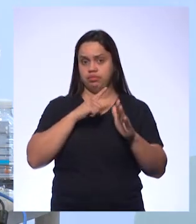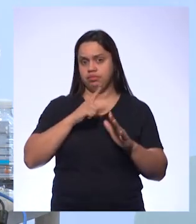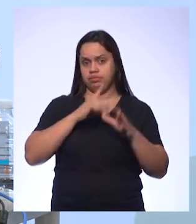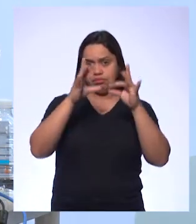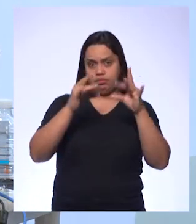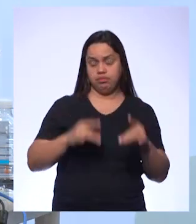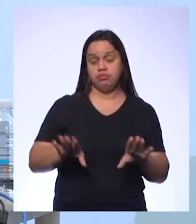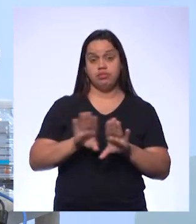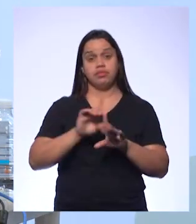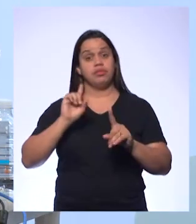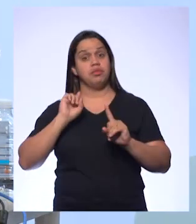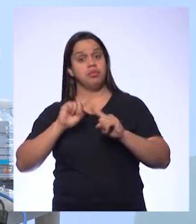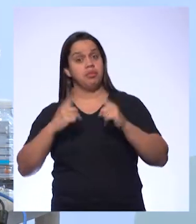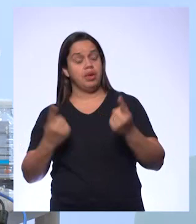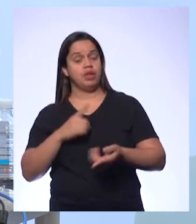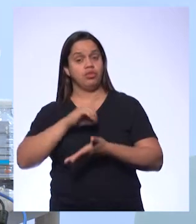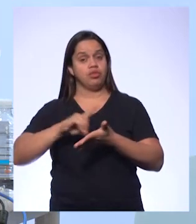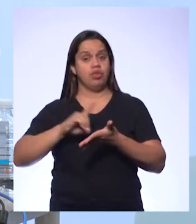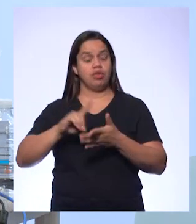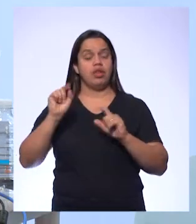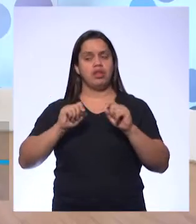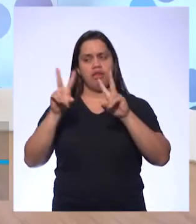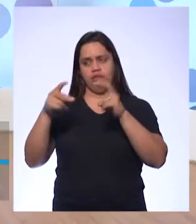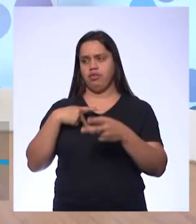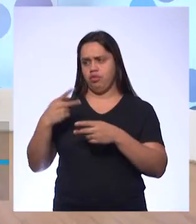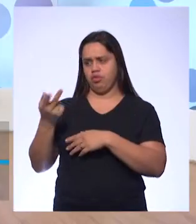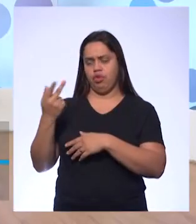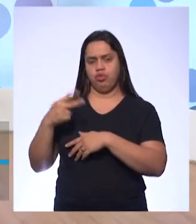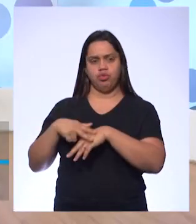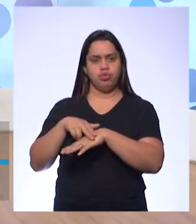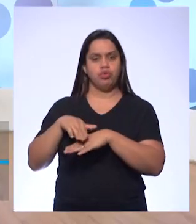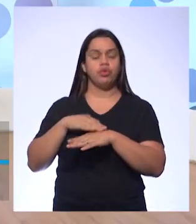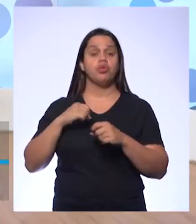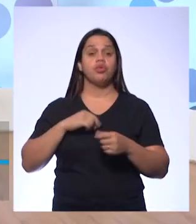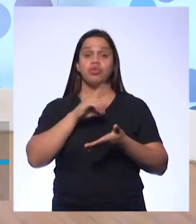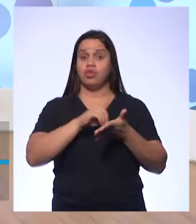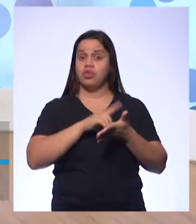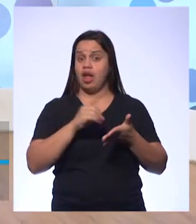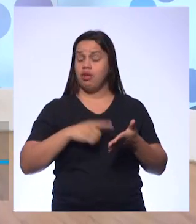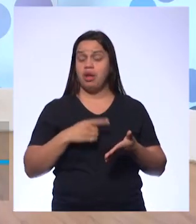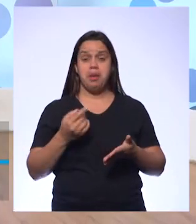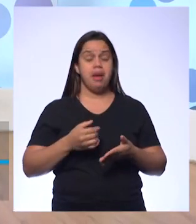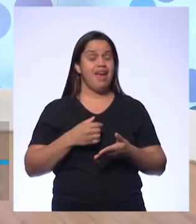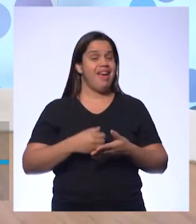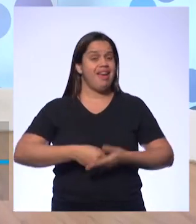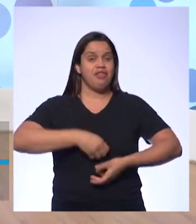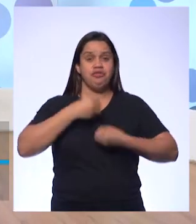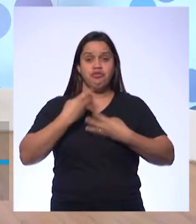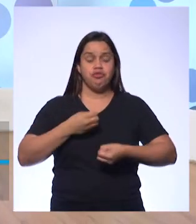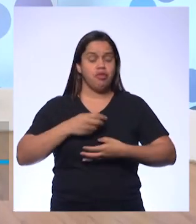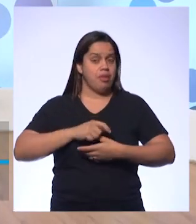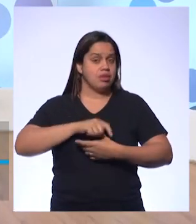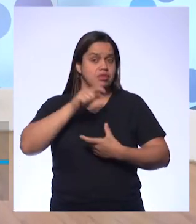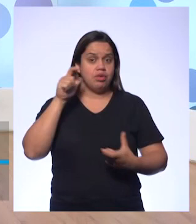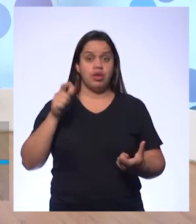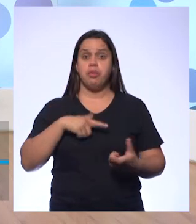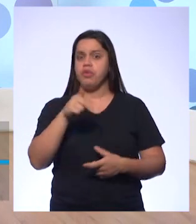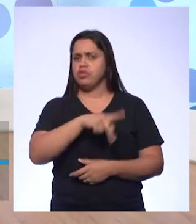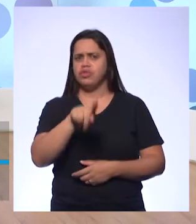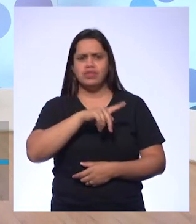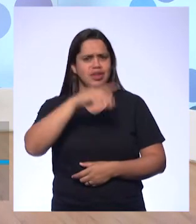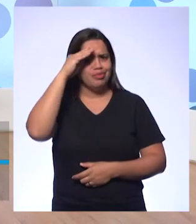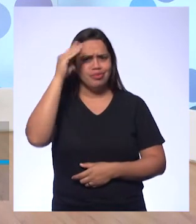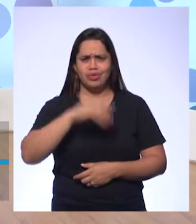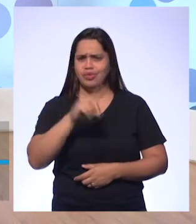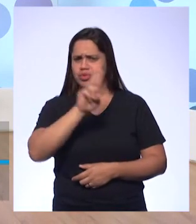verbete de dicionário, a gente estava comentando isso aqui agora, né, Mônica? Uhum. O dicionário é muito rico. Professores, não desistam de usar o dicionário. Sim. Porque assim,